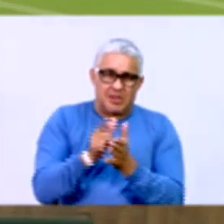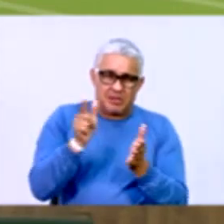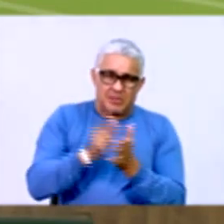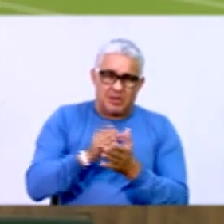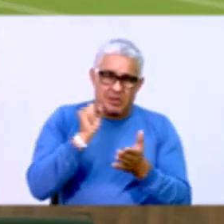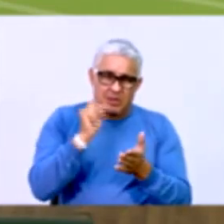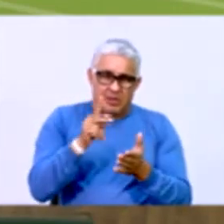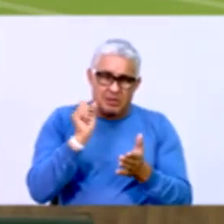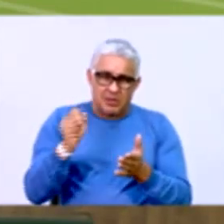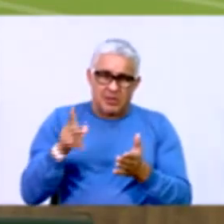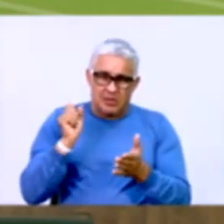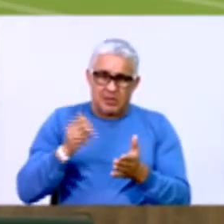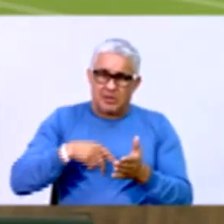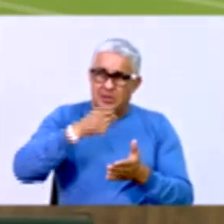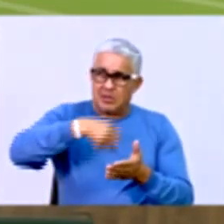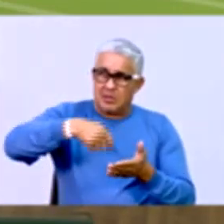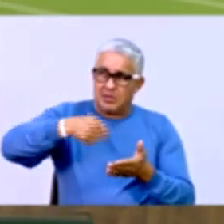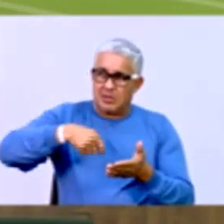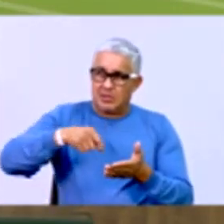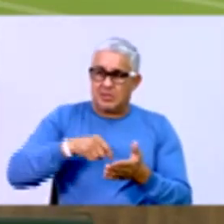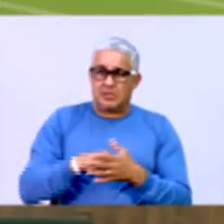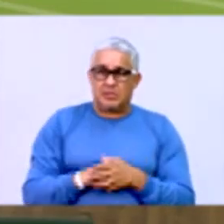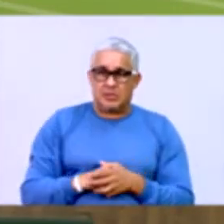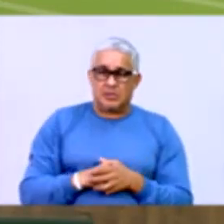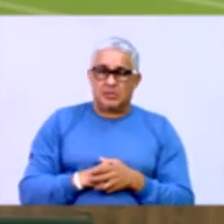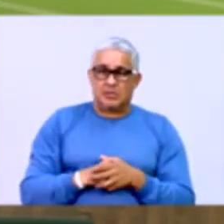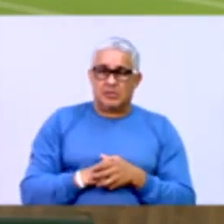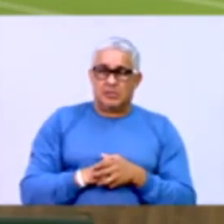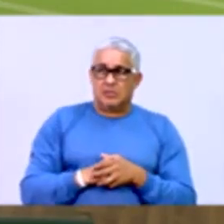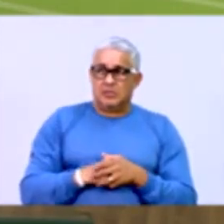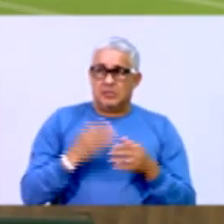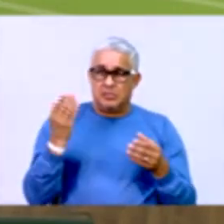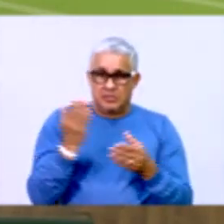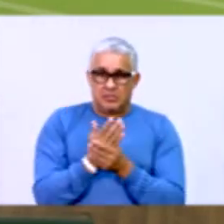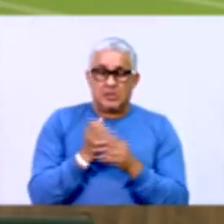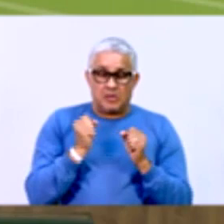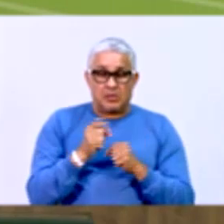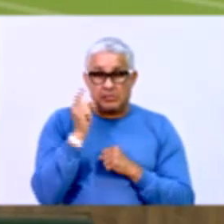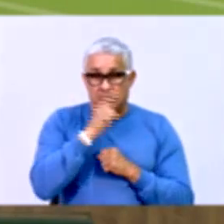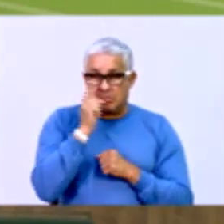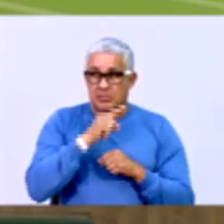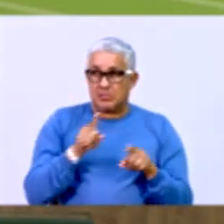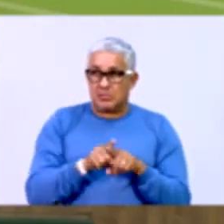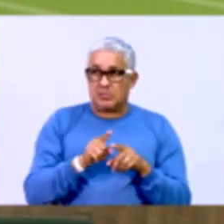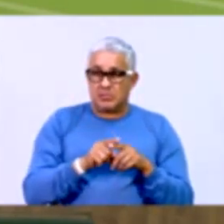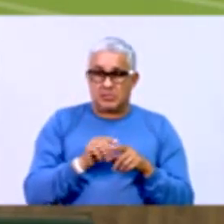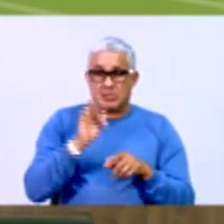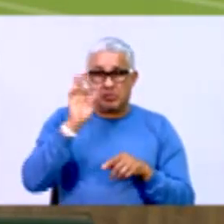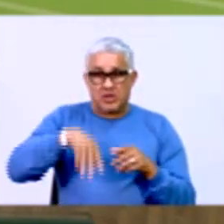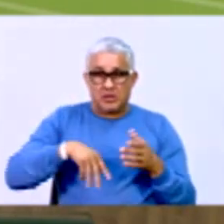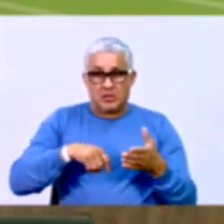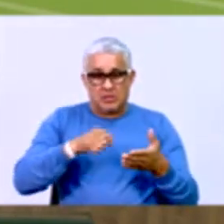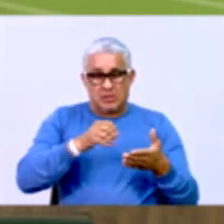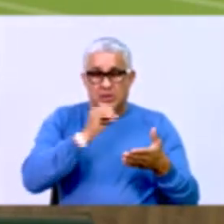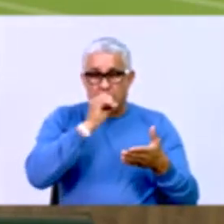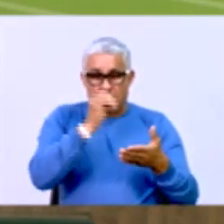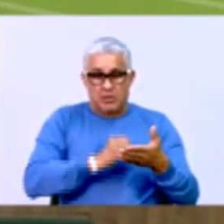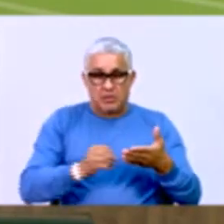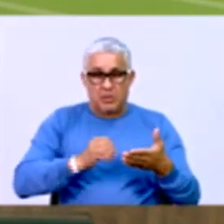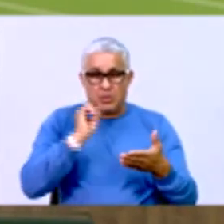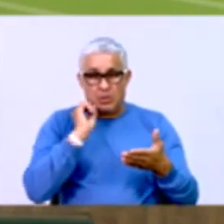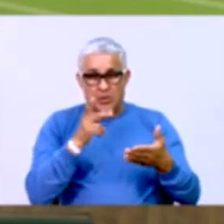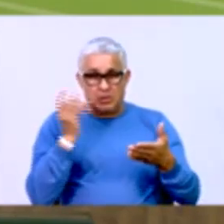né? E olha o processo, como o processo poderia ser sujeito a falhas. Ele ia lá no finalzinho, se estava zerado, então estava tudo ok.